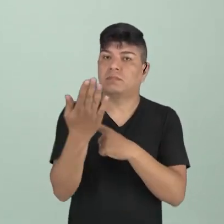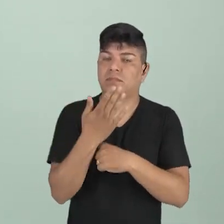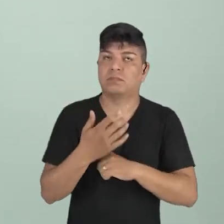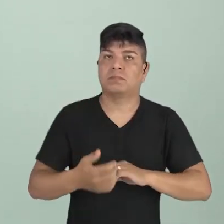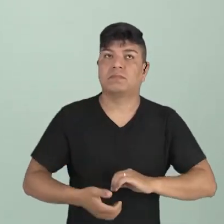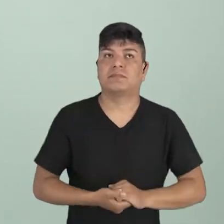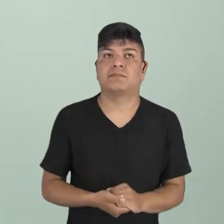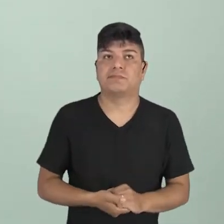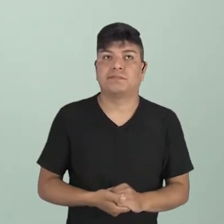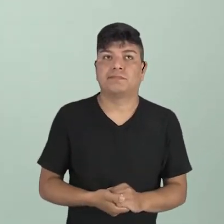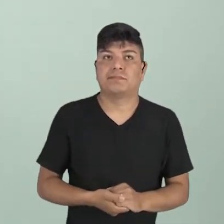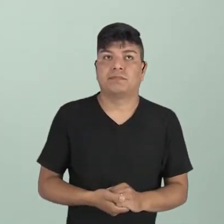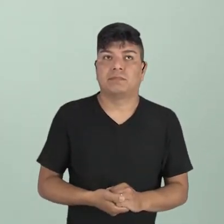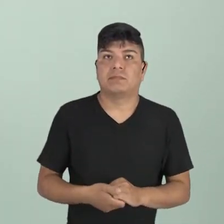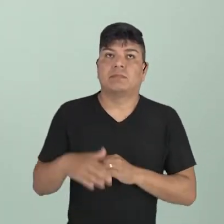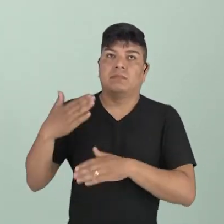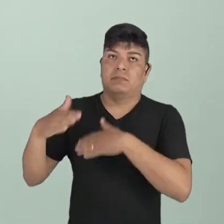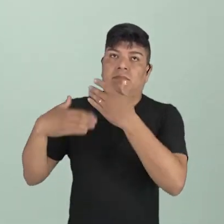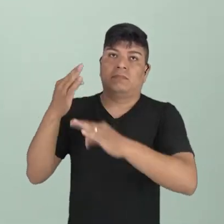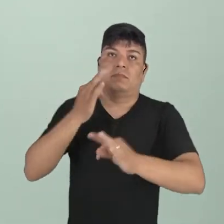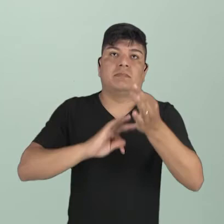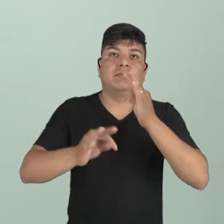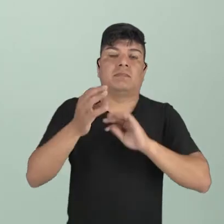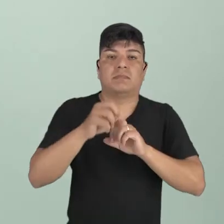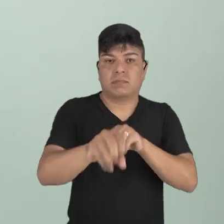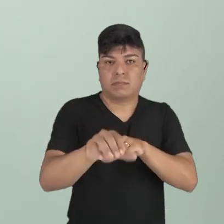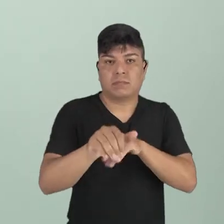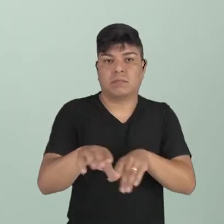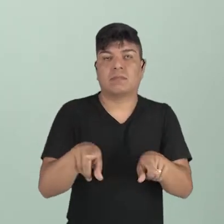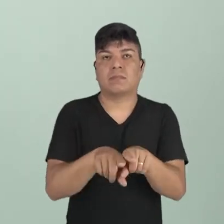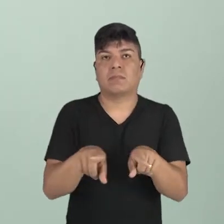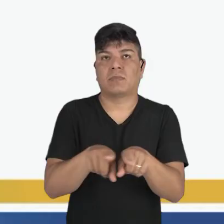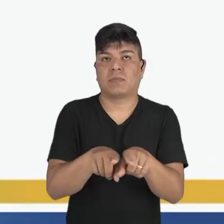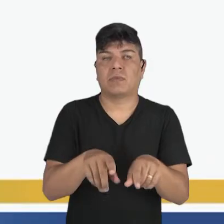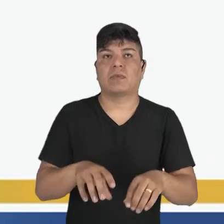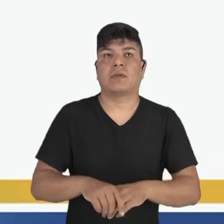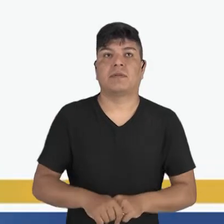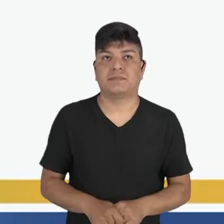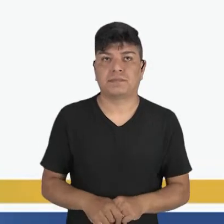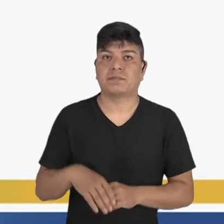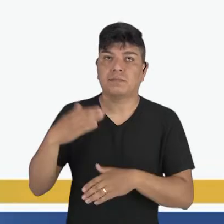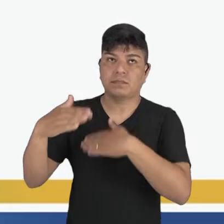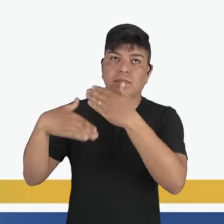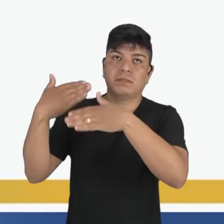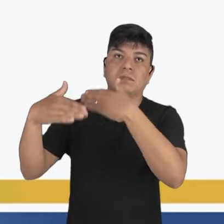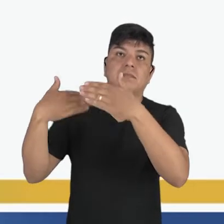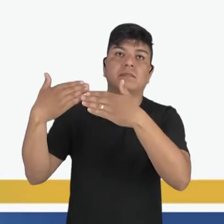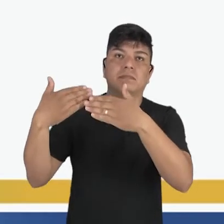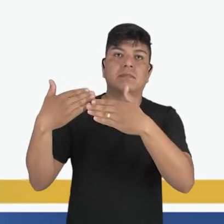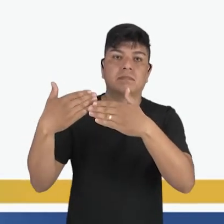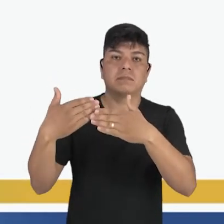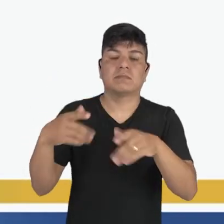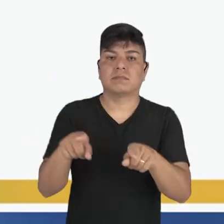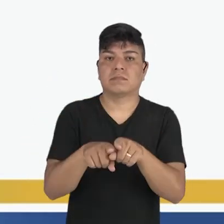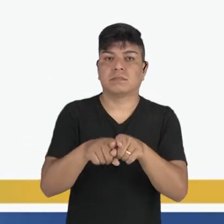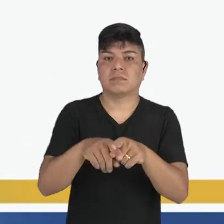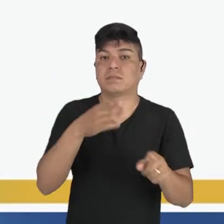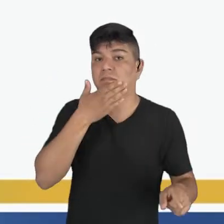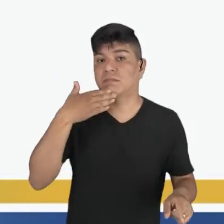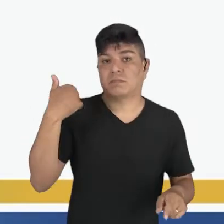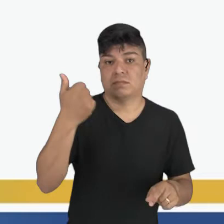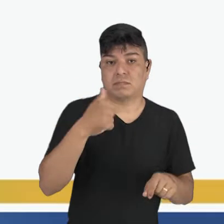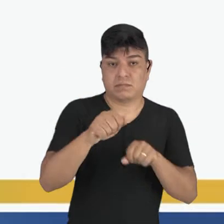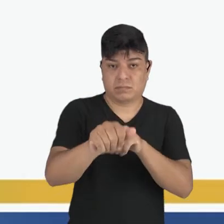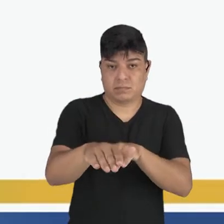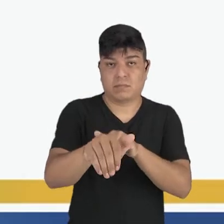tá? Avanços tecnológicos na educação, tá? O avanço tecnológico também impactou profundamente